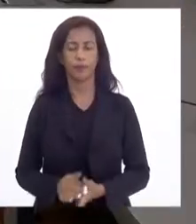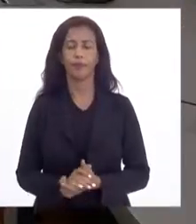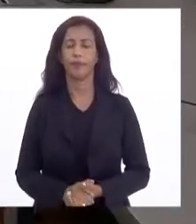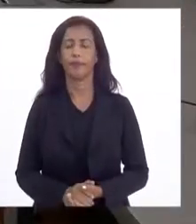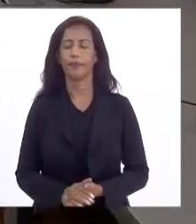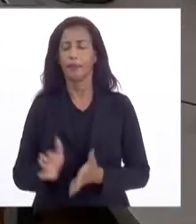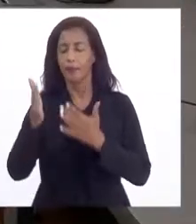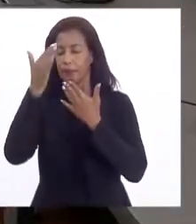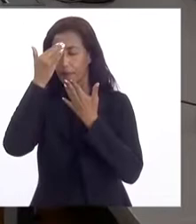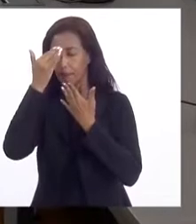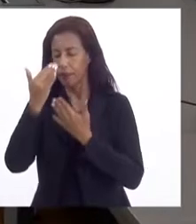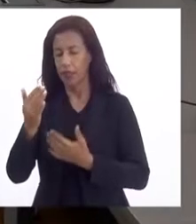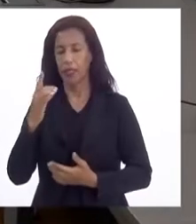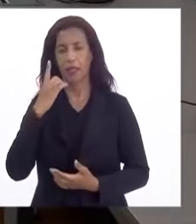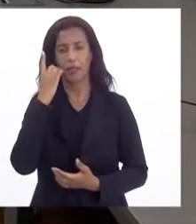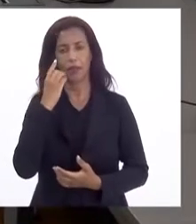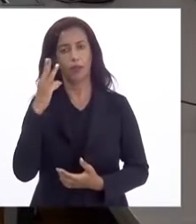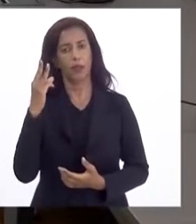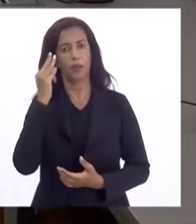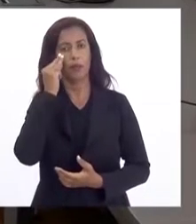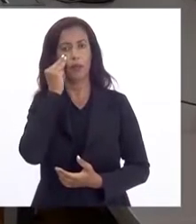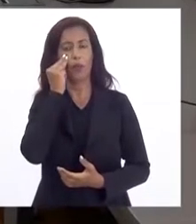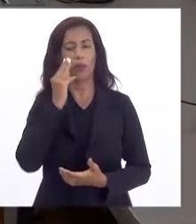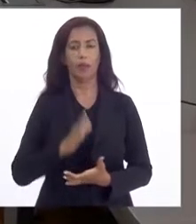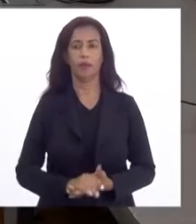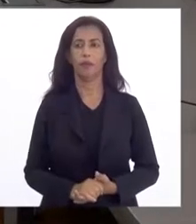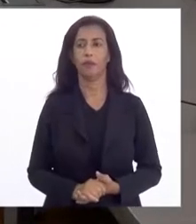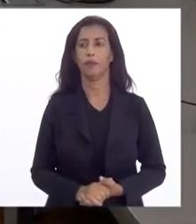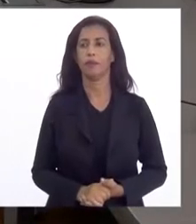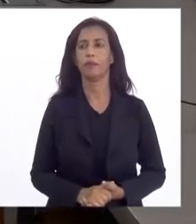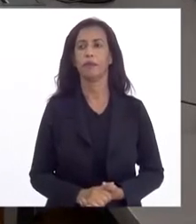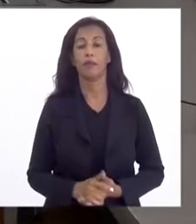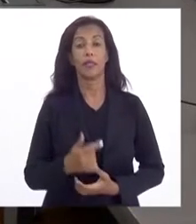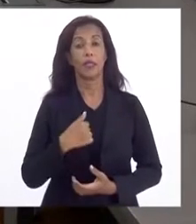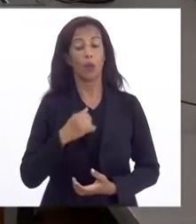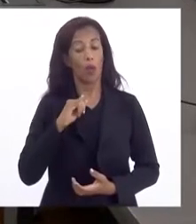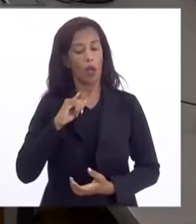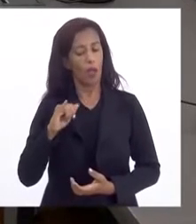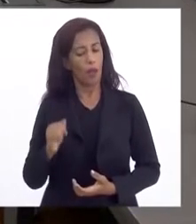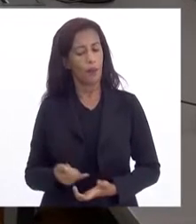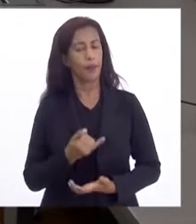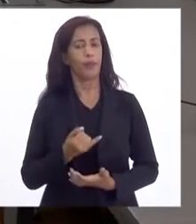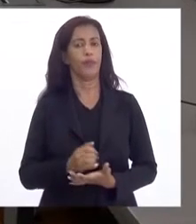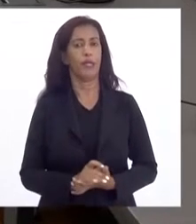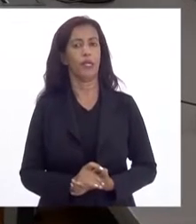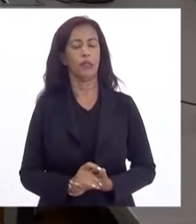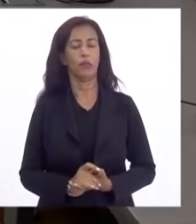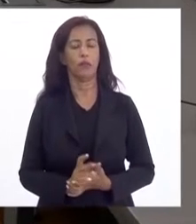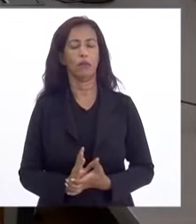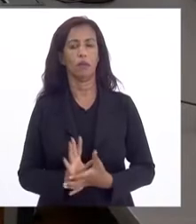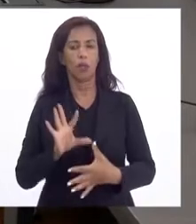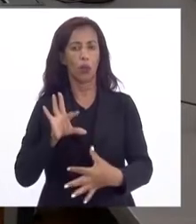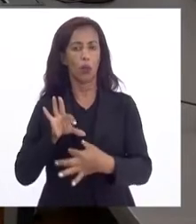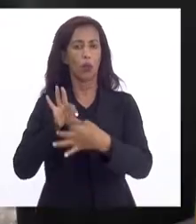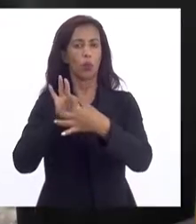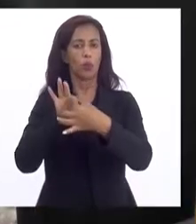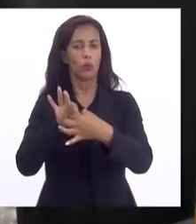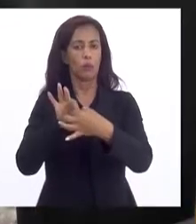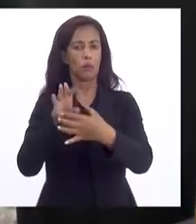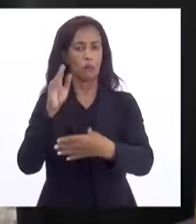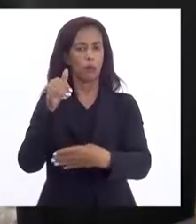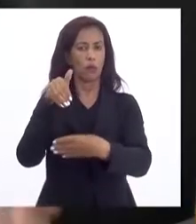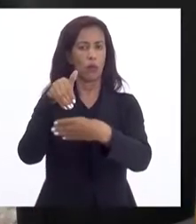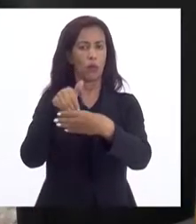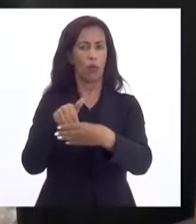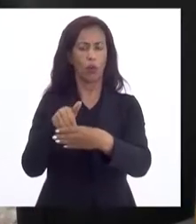deputada Mônica. Que aproveito para fazer uma... Ao consignar o meu voto, na mesma linha